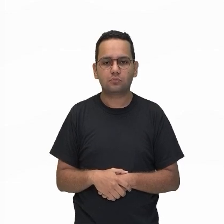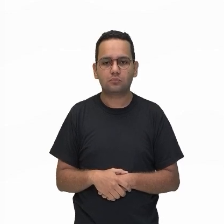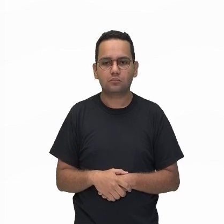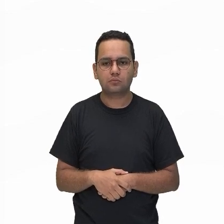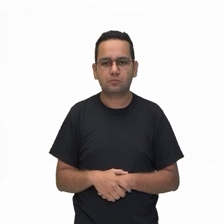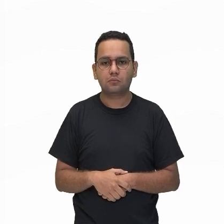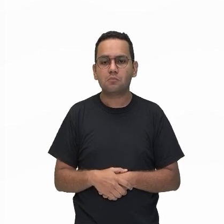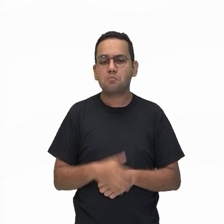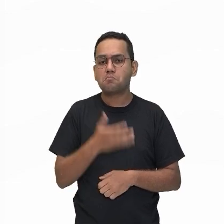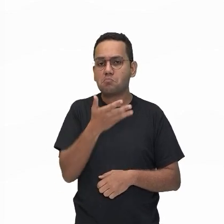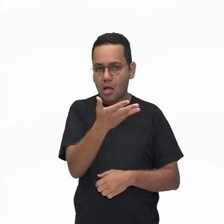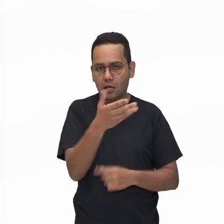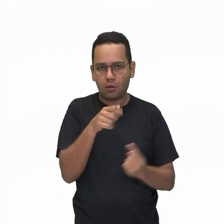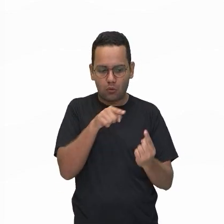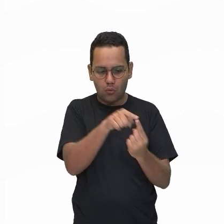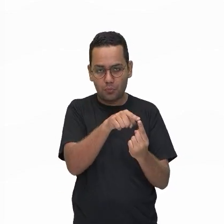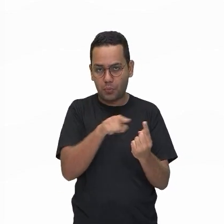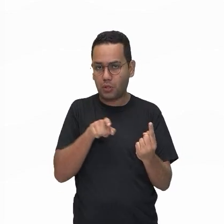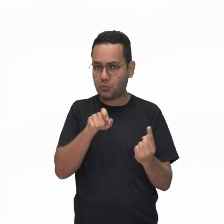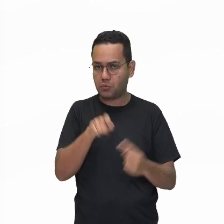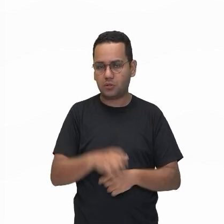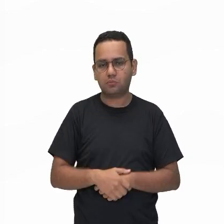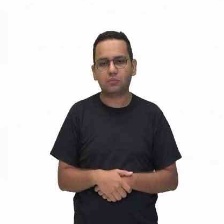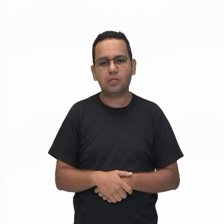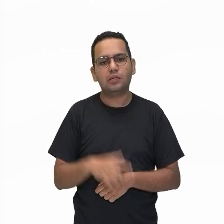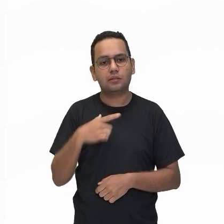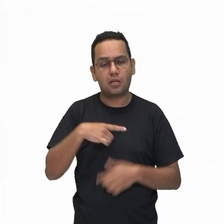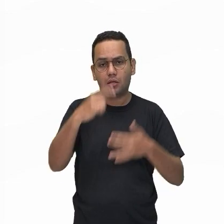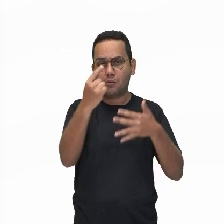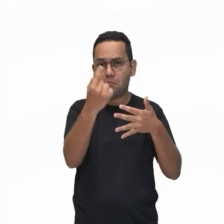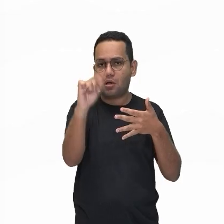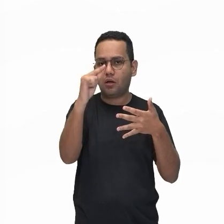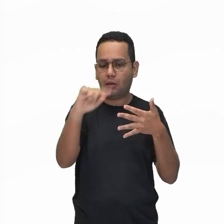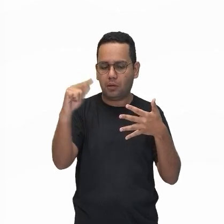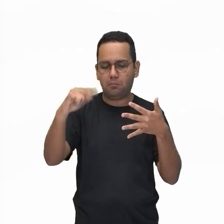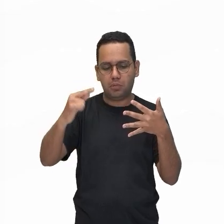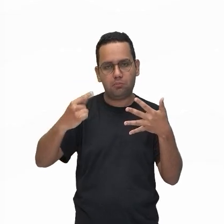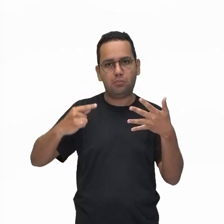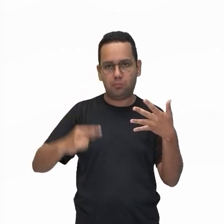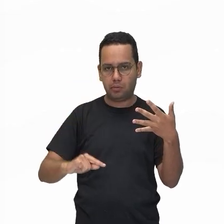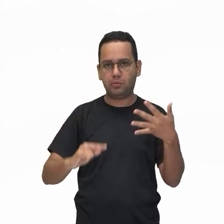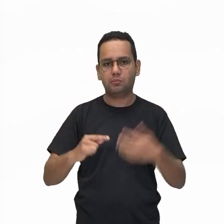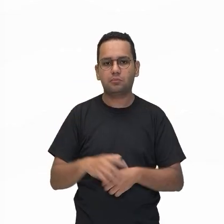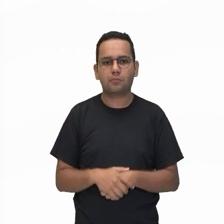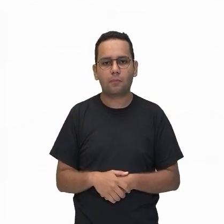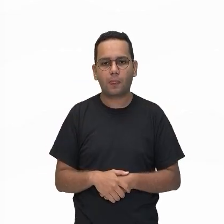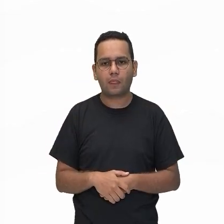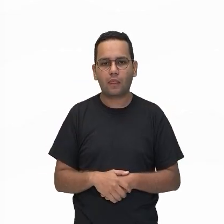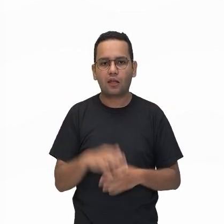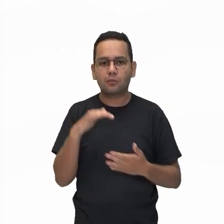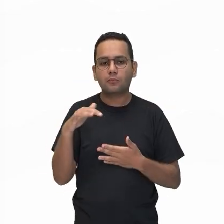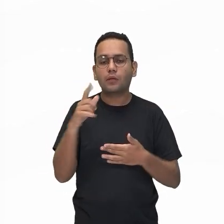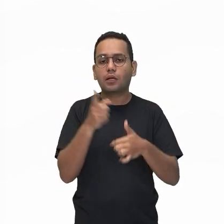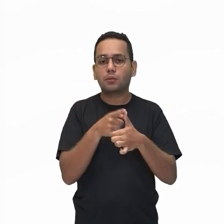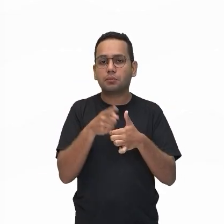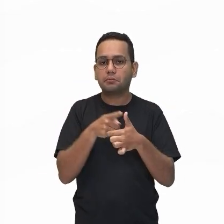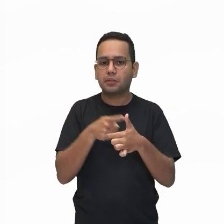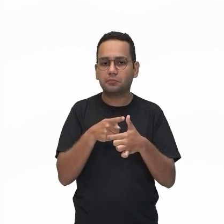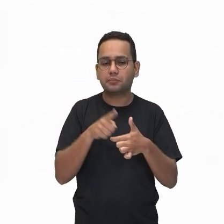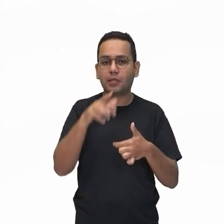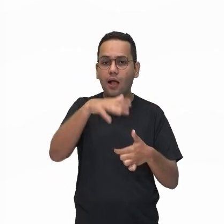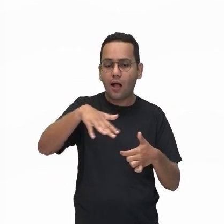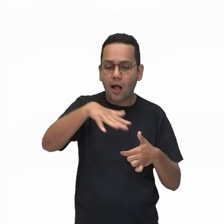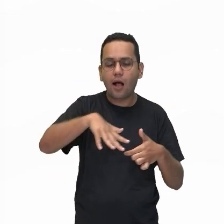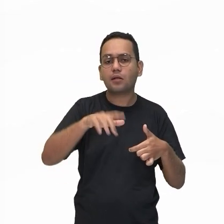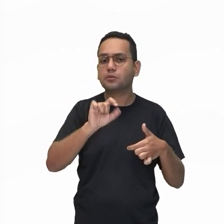na natureza, nós temos também classificações, né? Começando aqui com as práticas corporais de aventura na